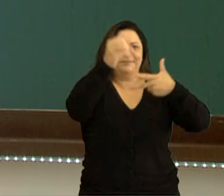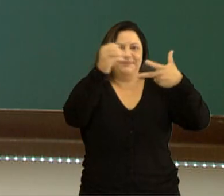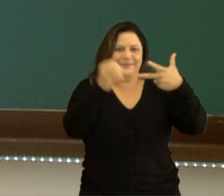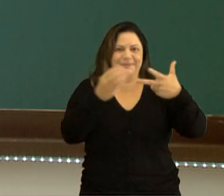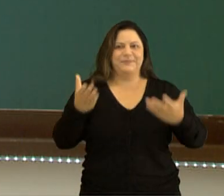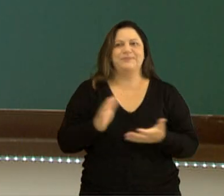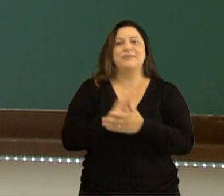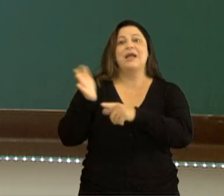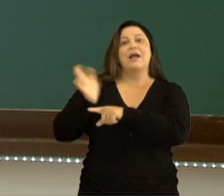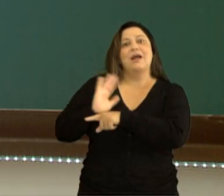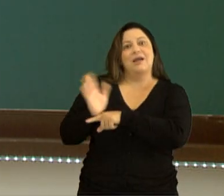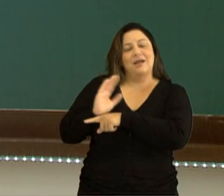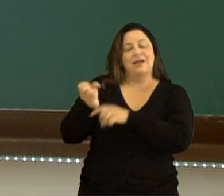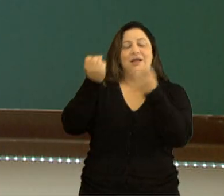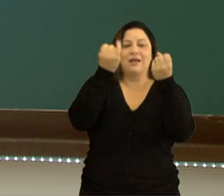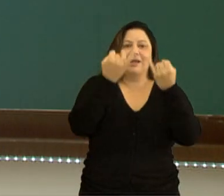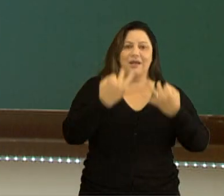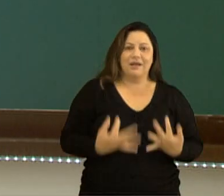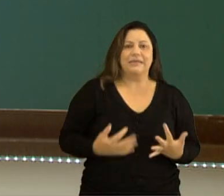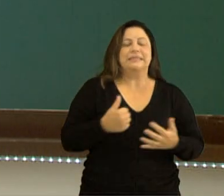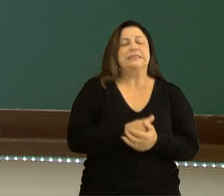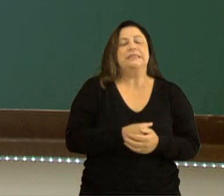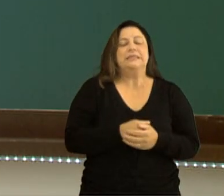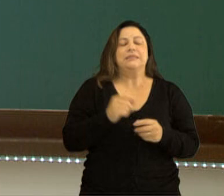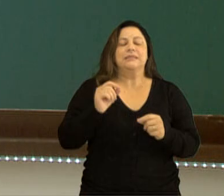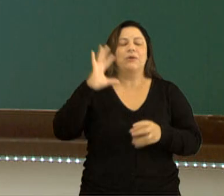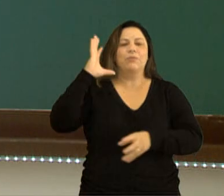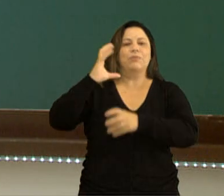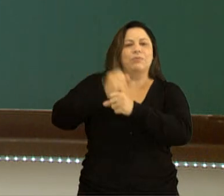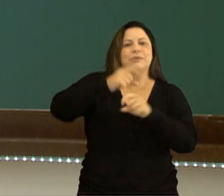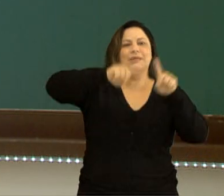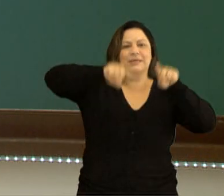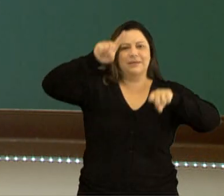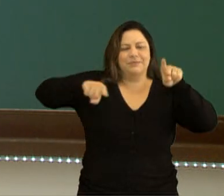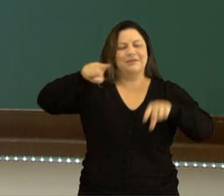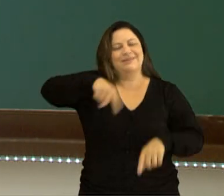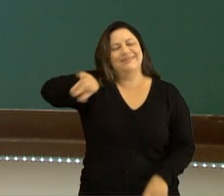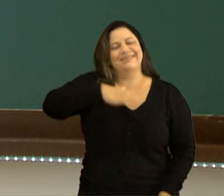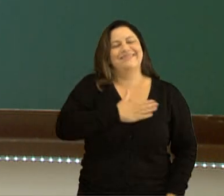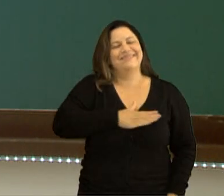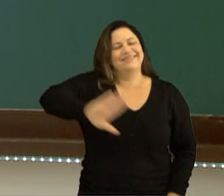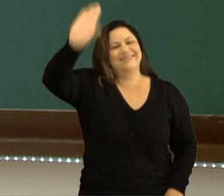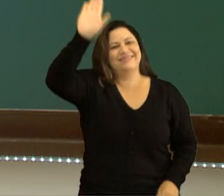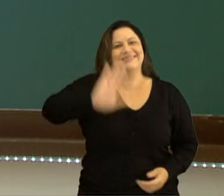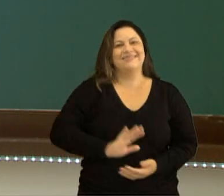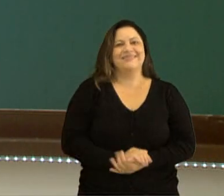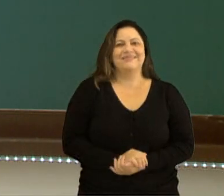a gente falou da retomada 1 de estatística. Espero que vocês tenham gostado e até breve.